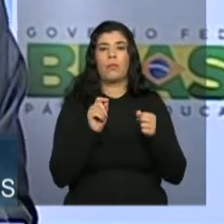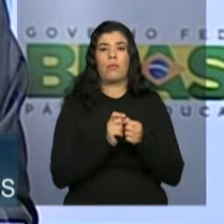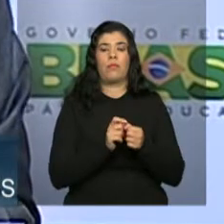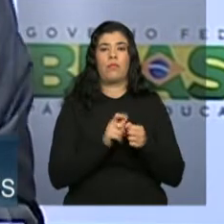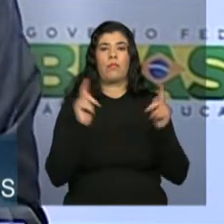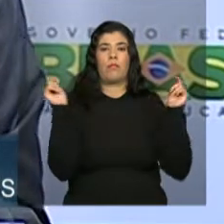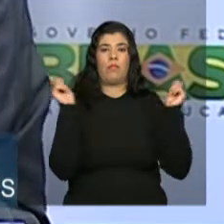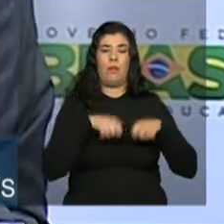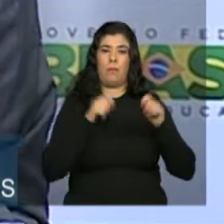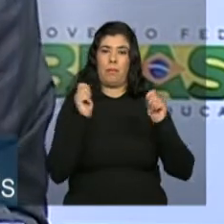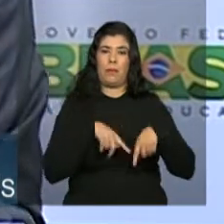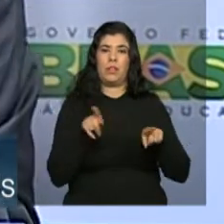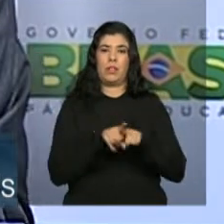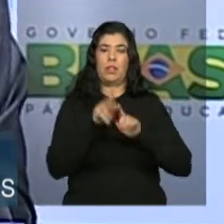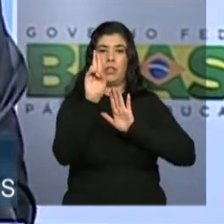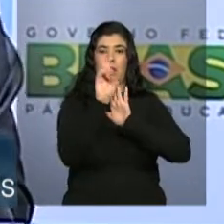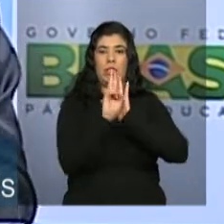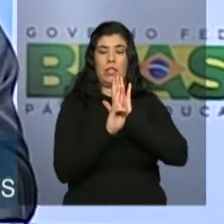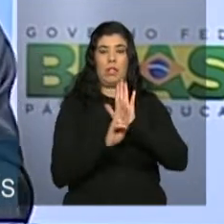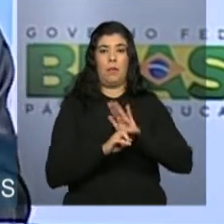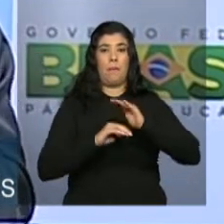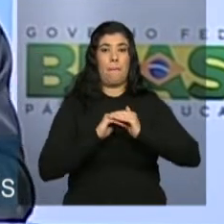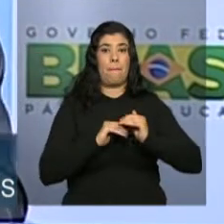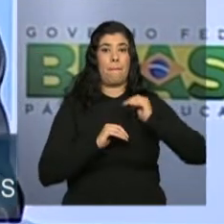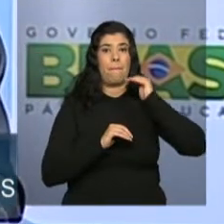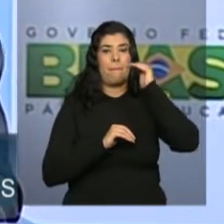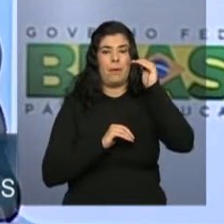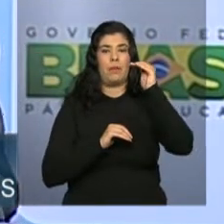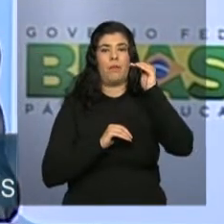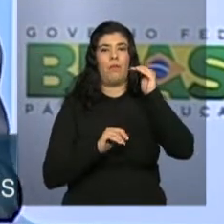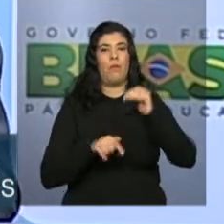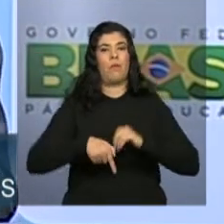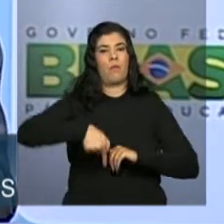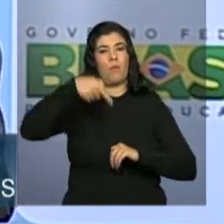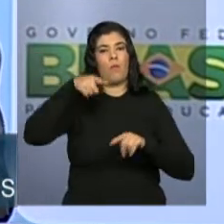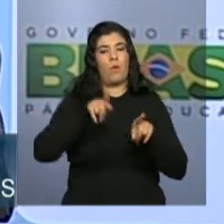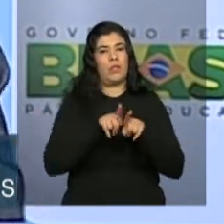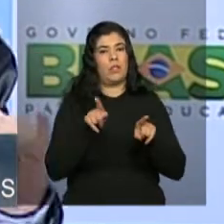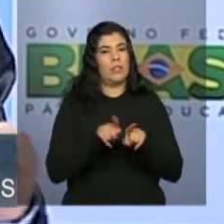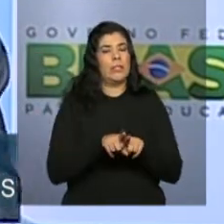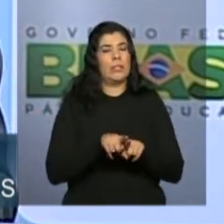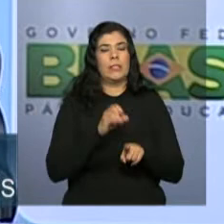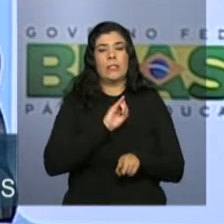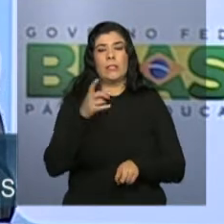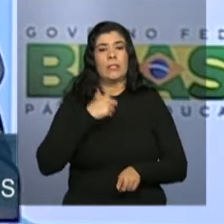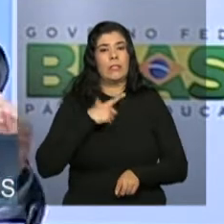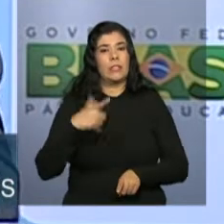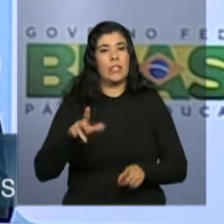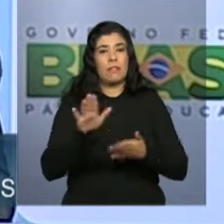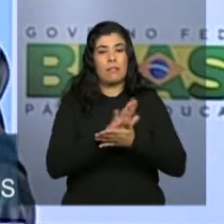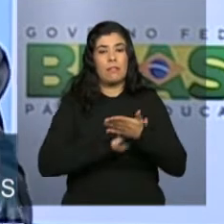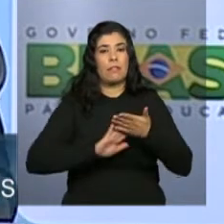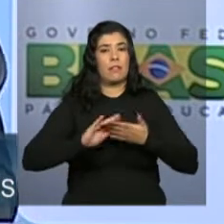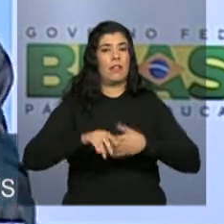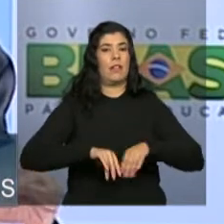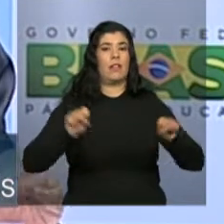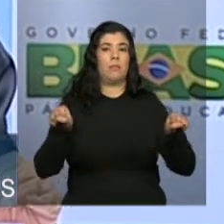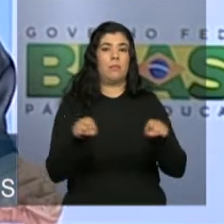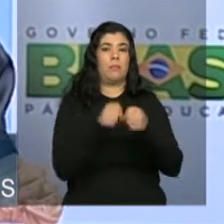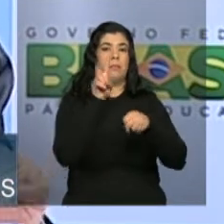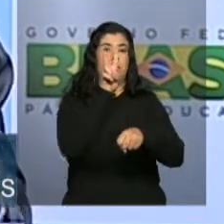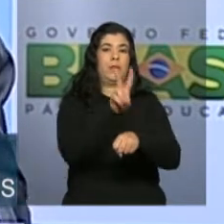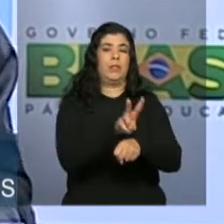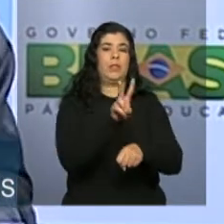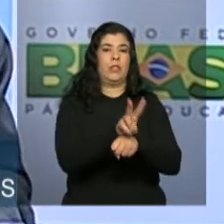de regulação do certo dando uma qualidades em hipótese alguma em qualquer quebra no padrão de